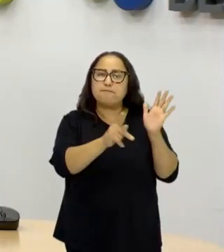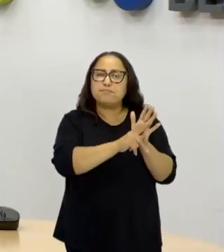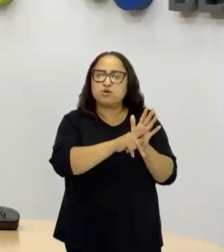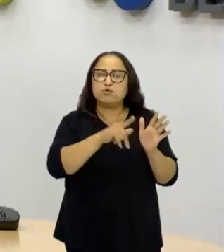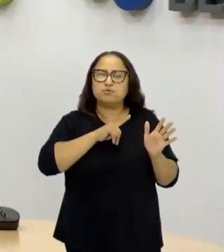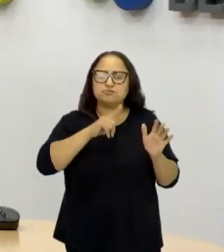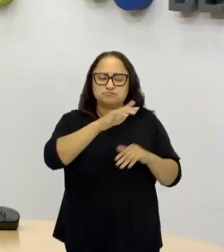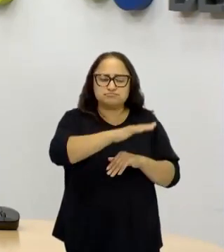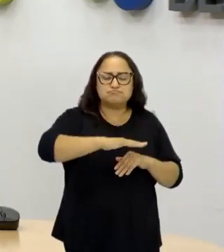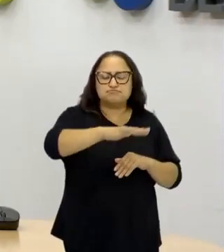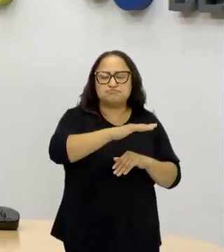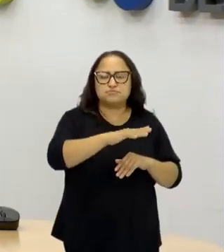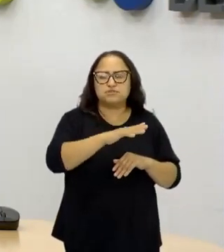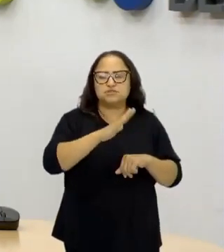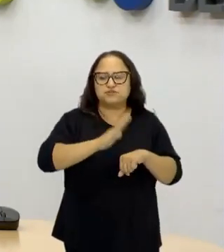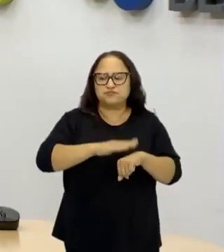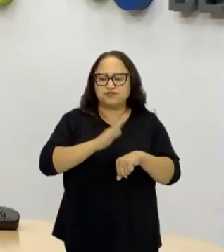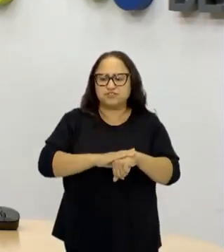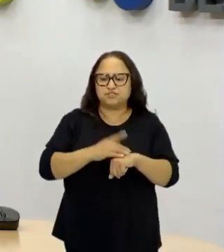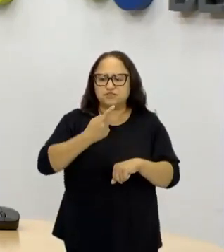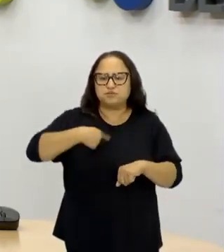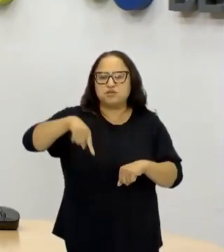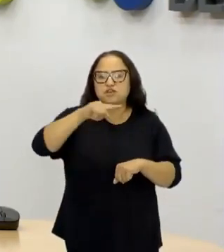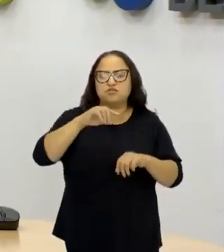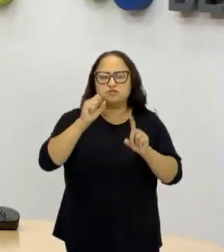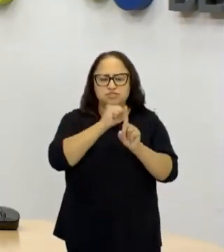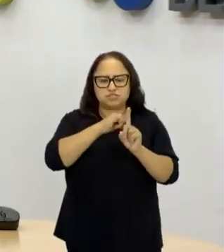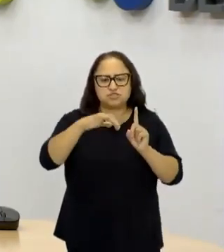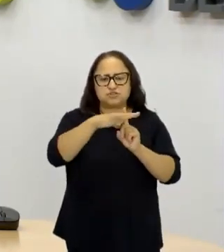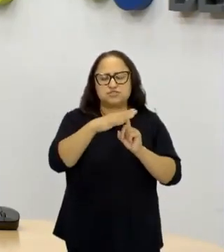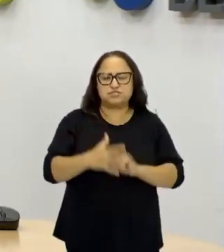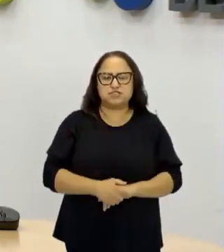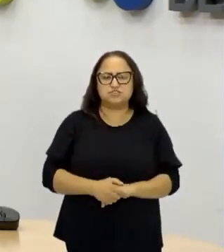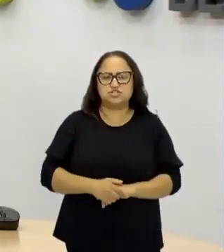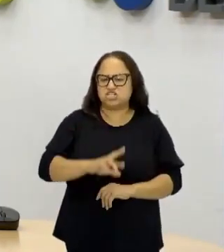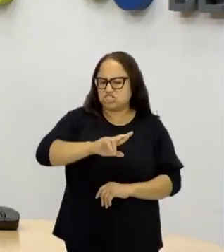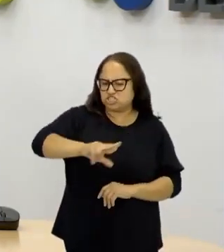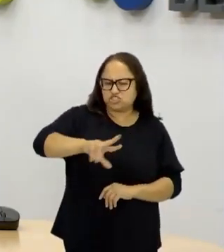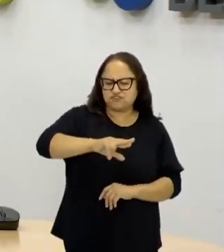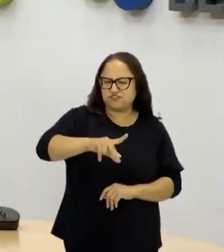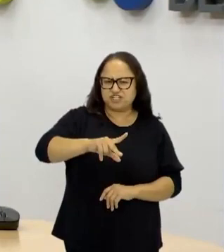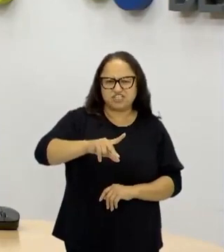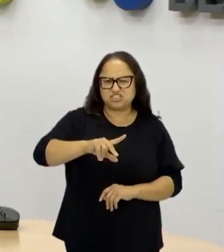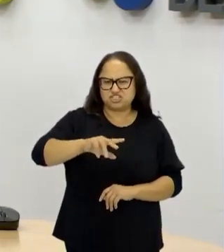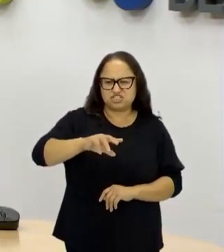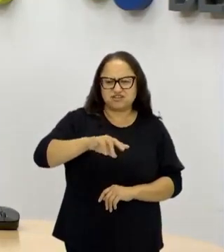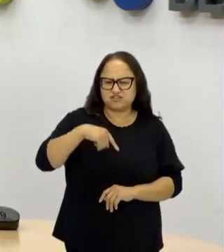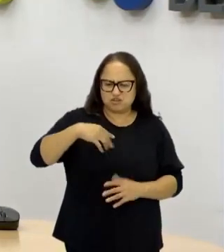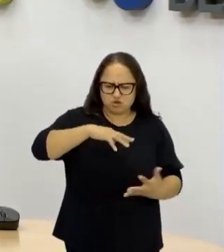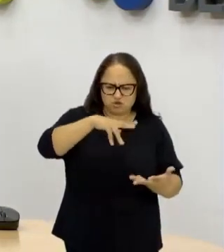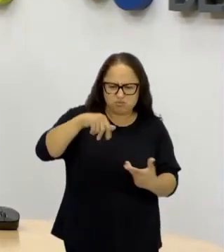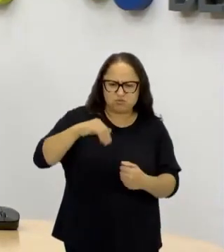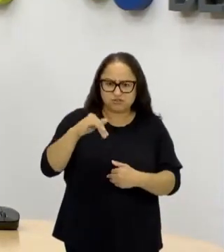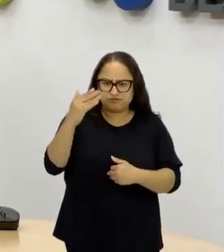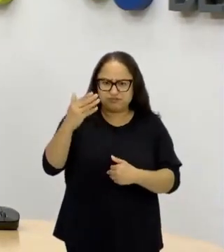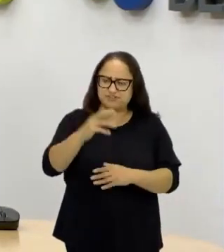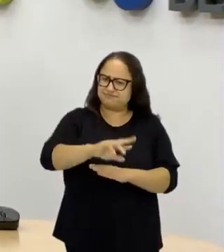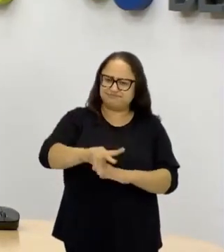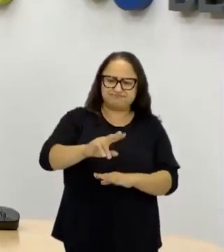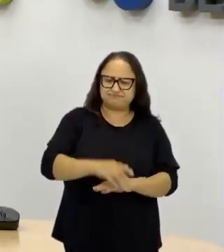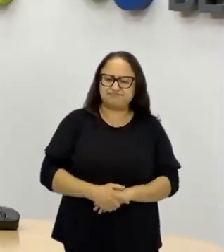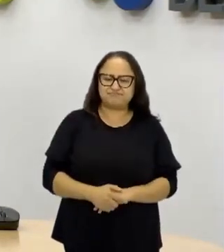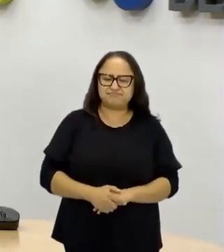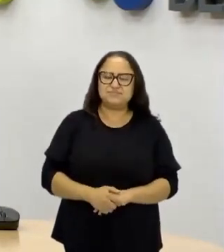aqui sempre produzindo para a nossa sociedade. E não é diferente aí no mundo afora, como a gente observou. Então, é lógico que a gente